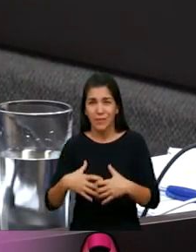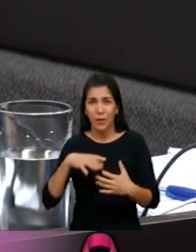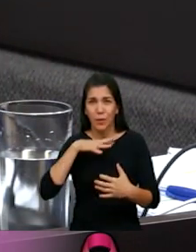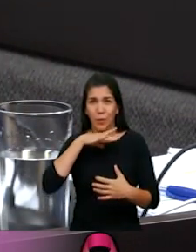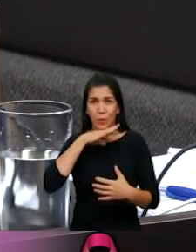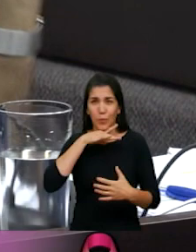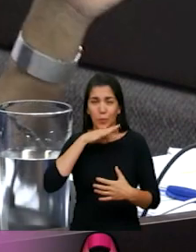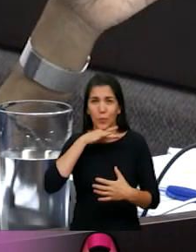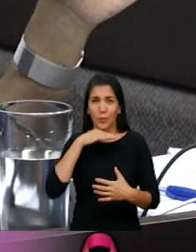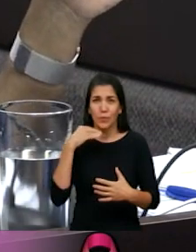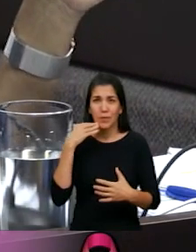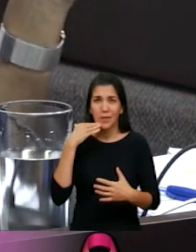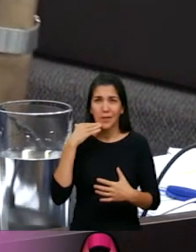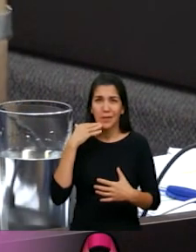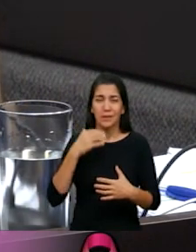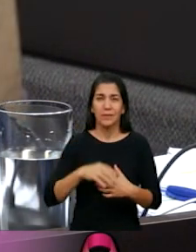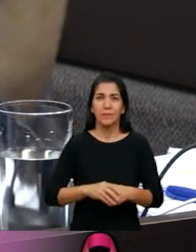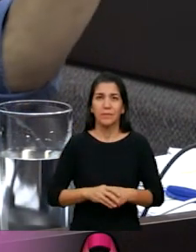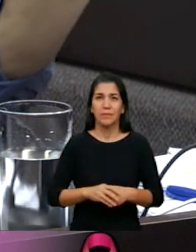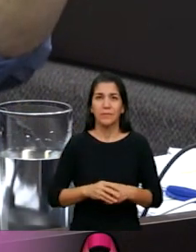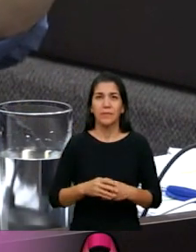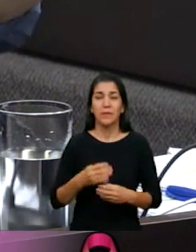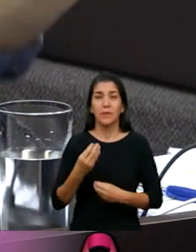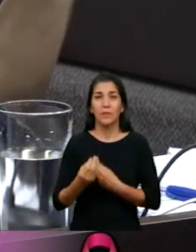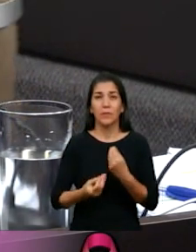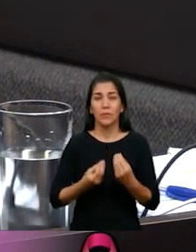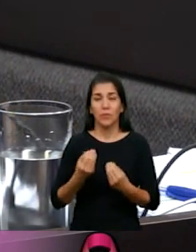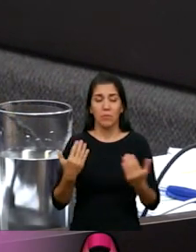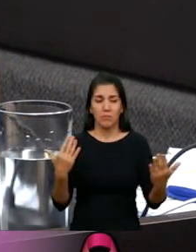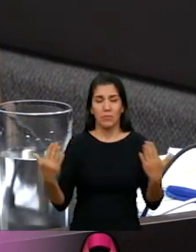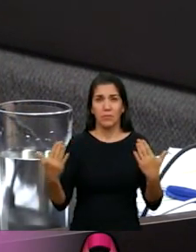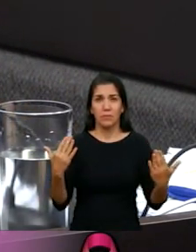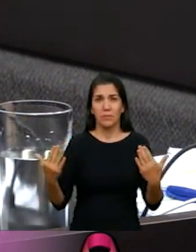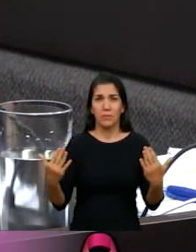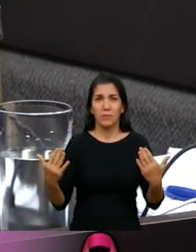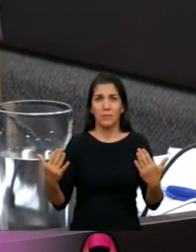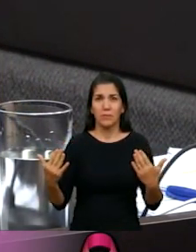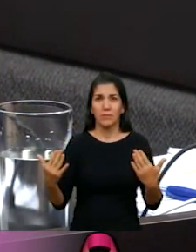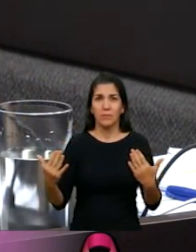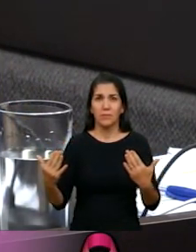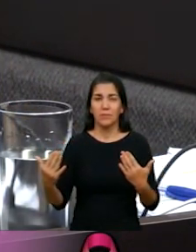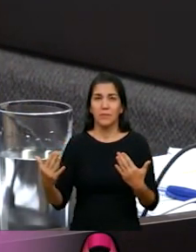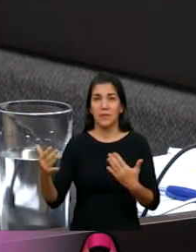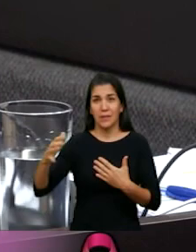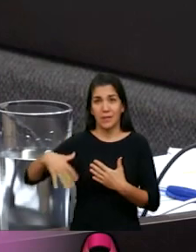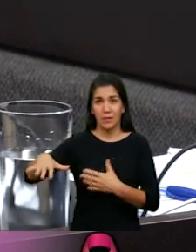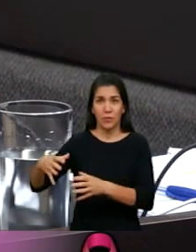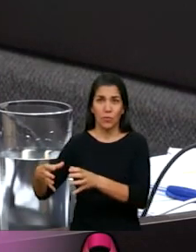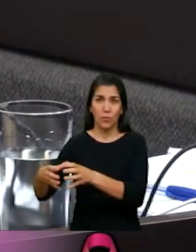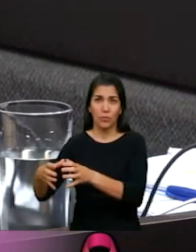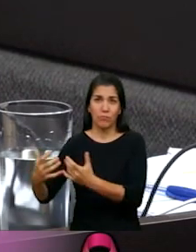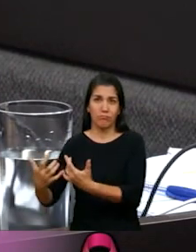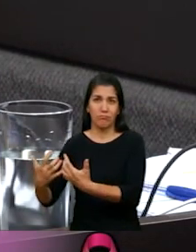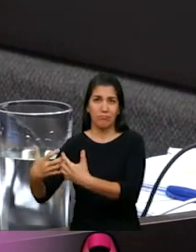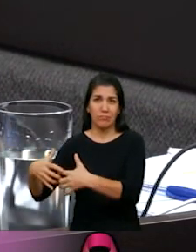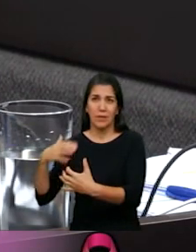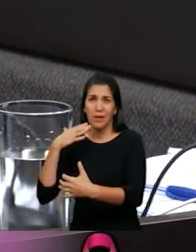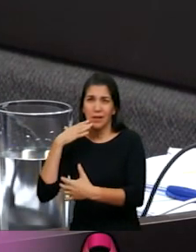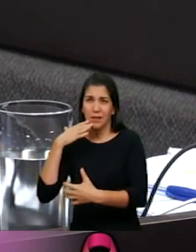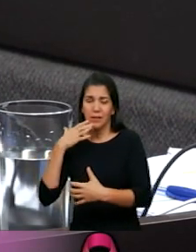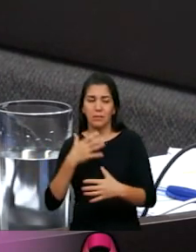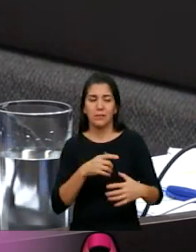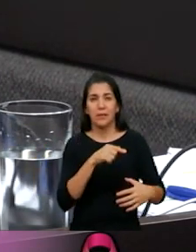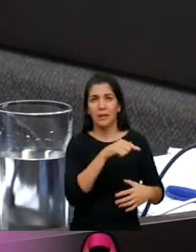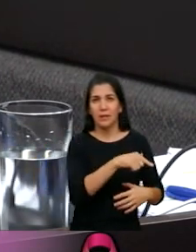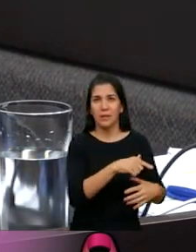a produtividade de uma equipe com a máquina toda quebrada e arrebentada, sendo remendada a todo momento, com a máquina